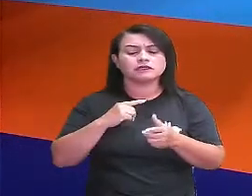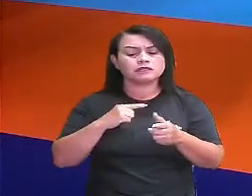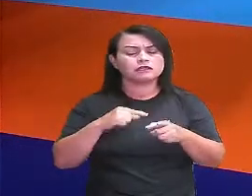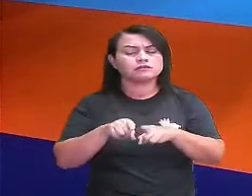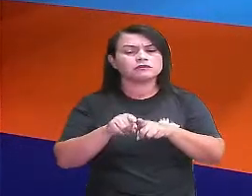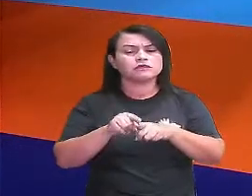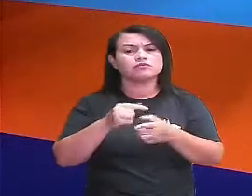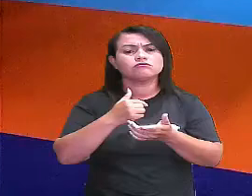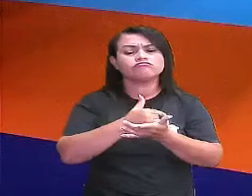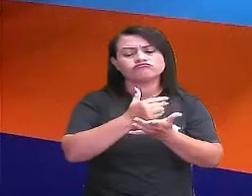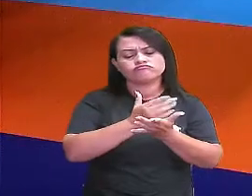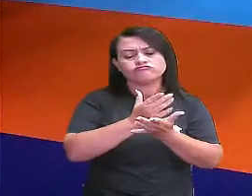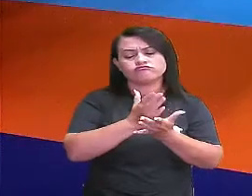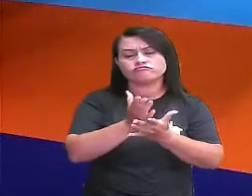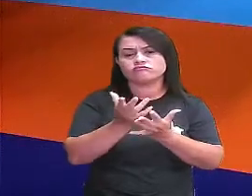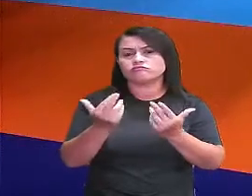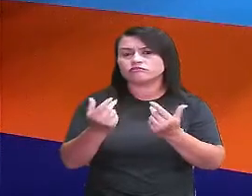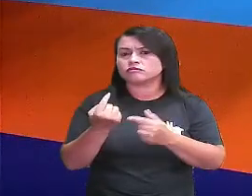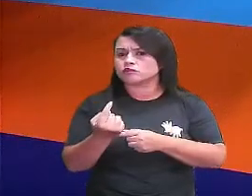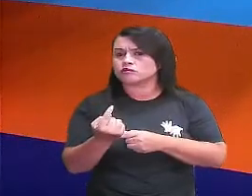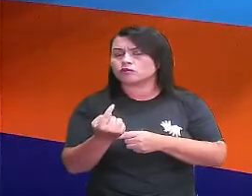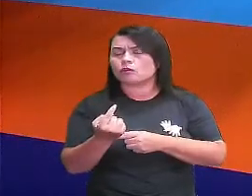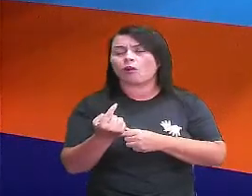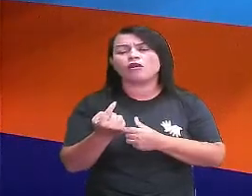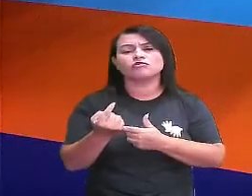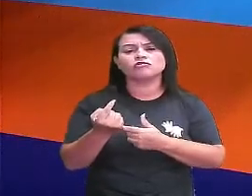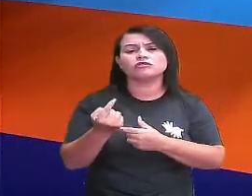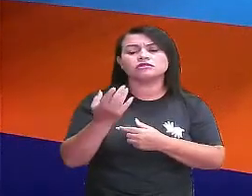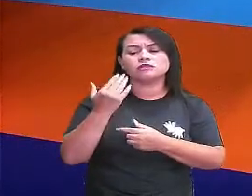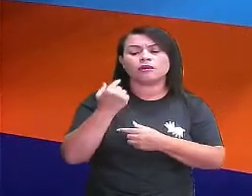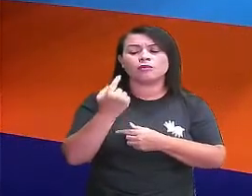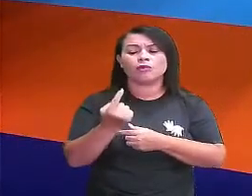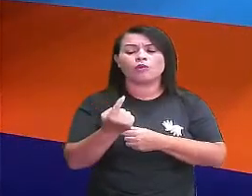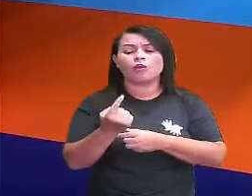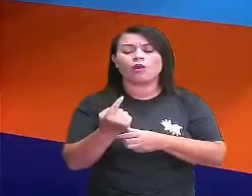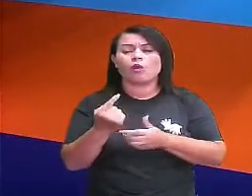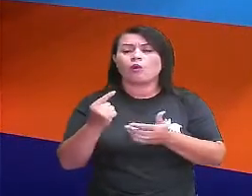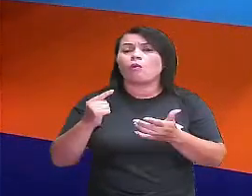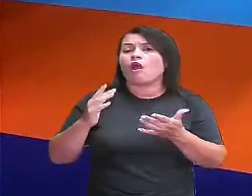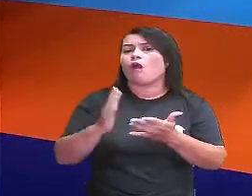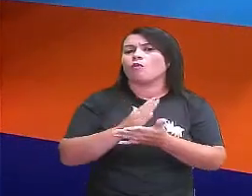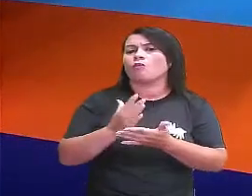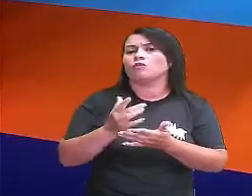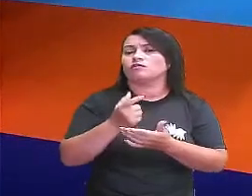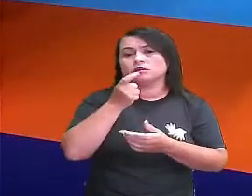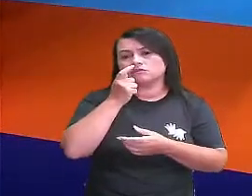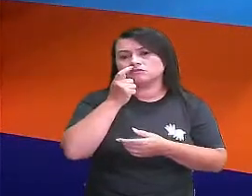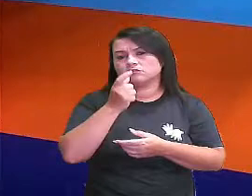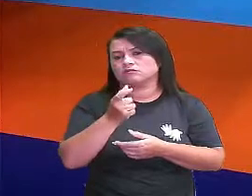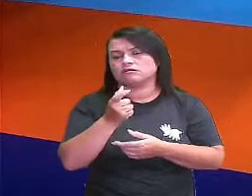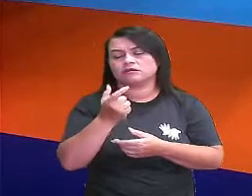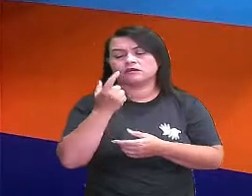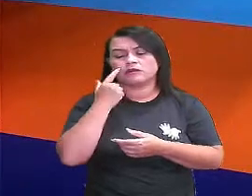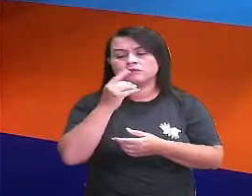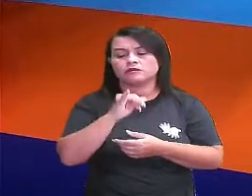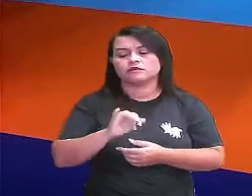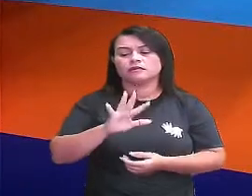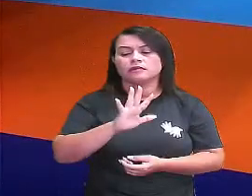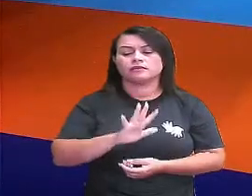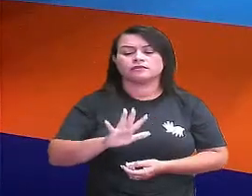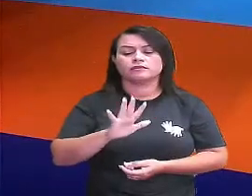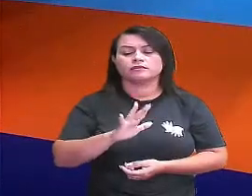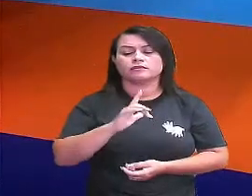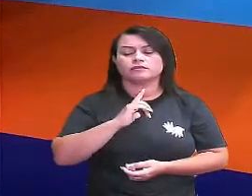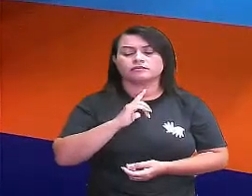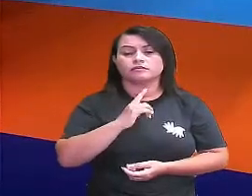essas partes, consideramos uma ou algumas dessas partes, de acordo com o nosso interesse. E aí, na imagem, você vai ver